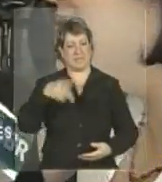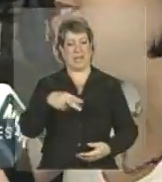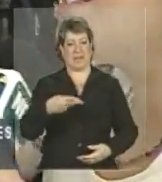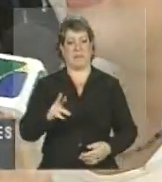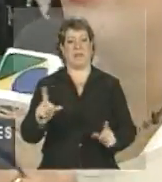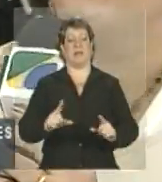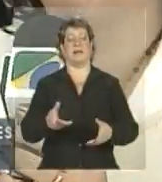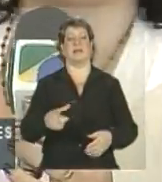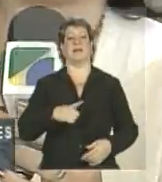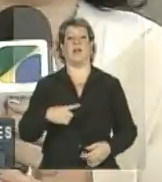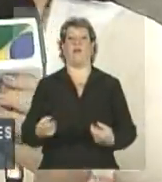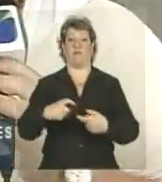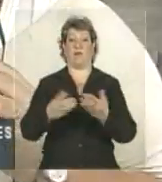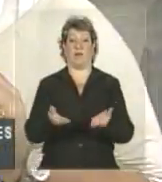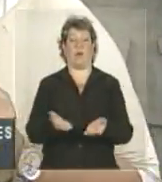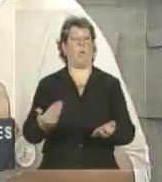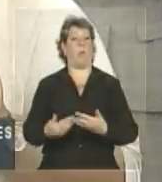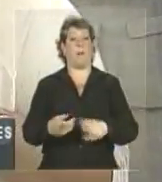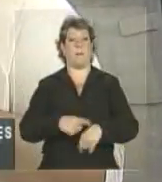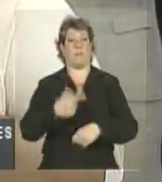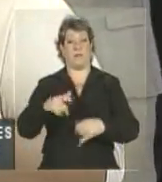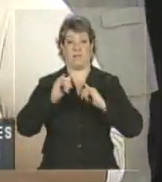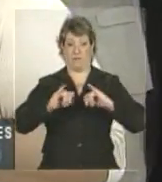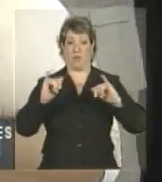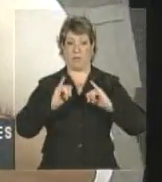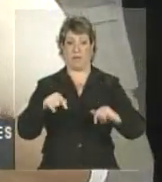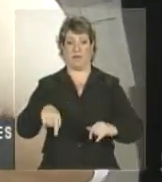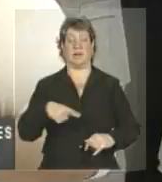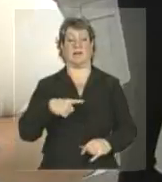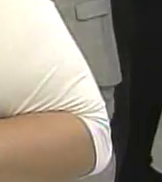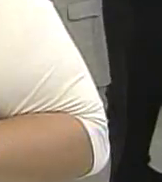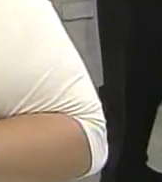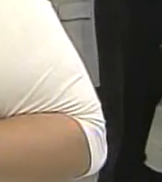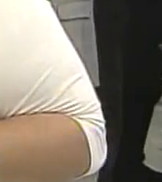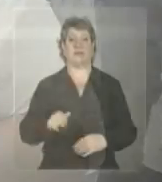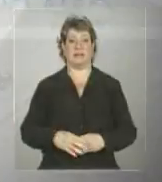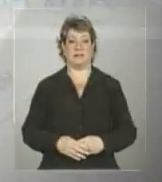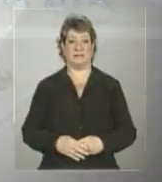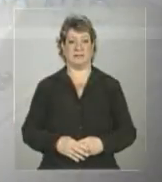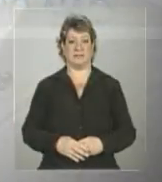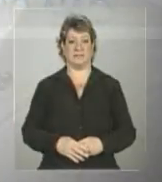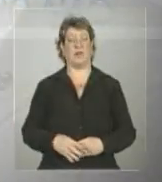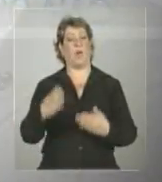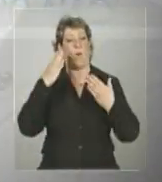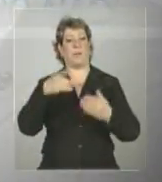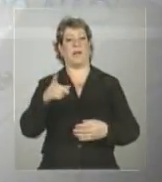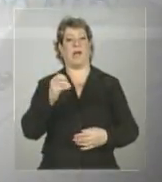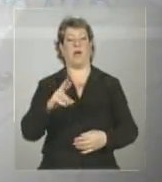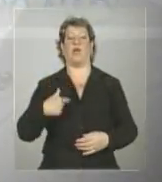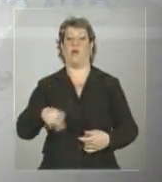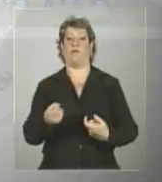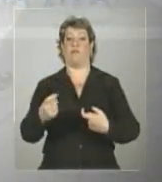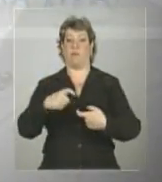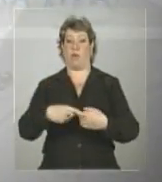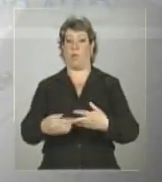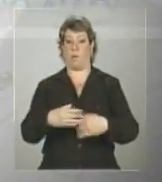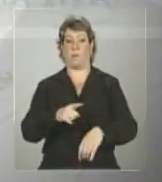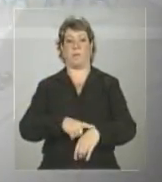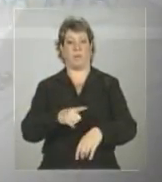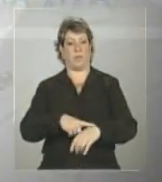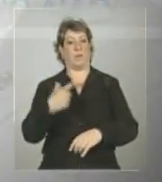NBR, ministra, e voltamos a qualquer momento com mais informações. Adriana? Obrigada, Carol, e nós voltamos a